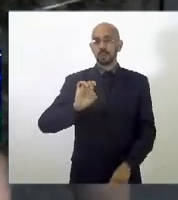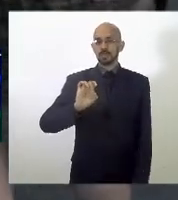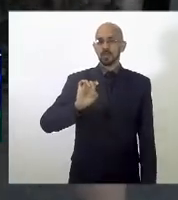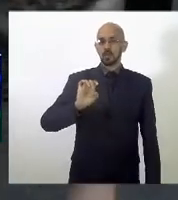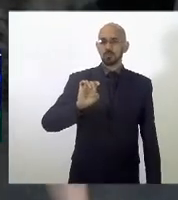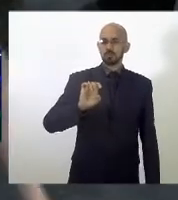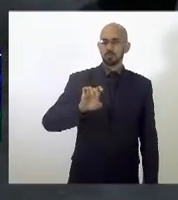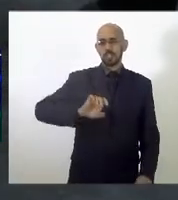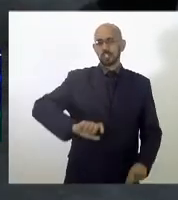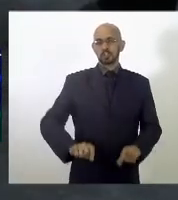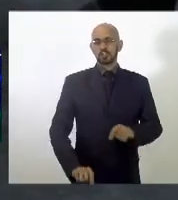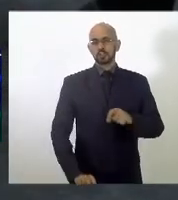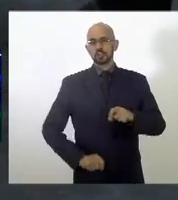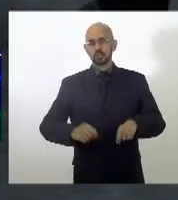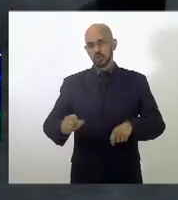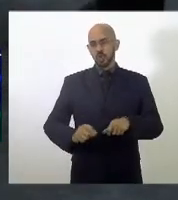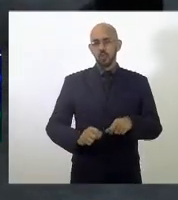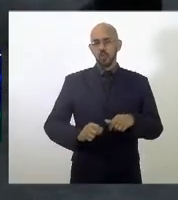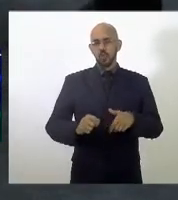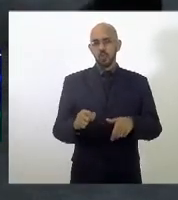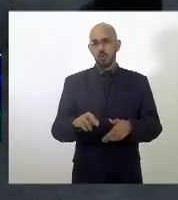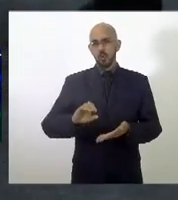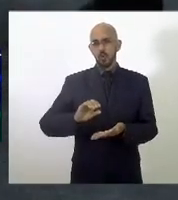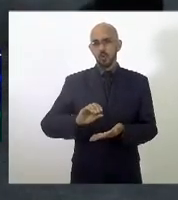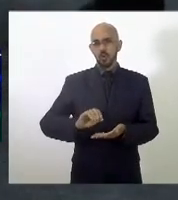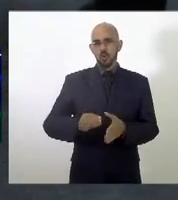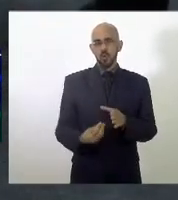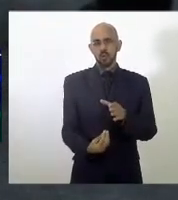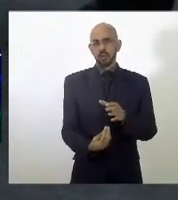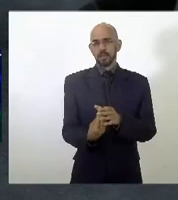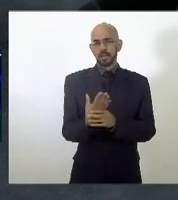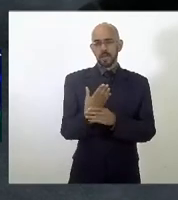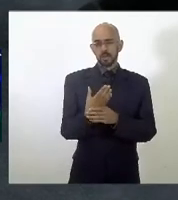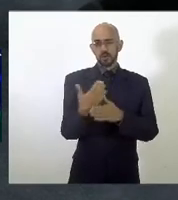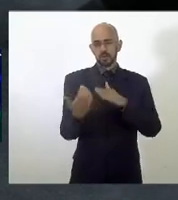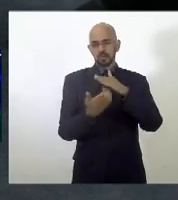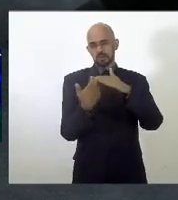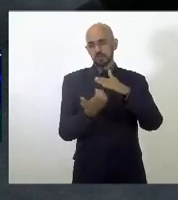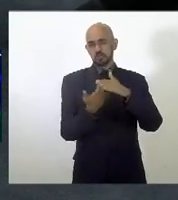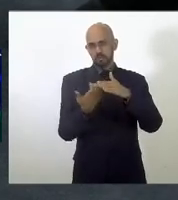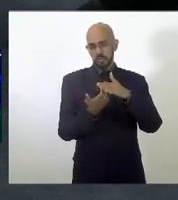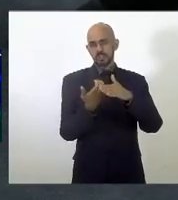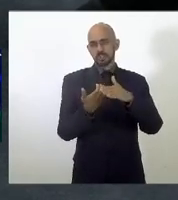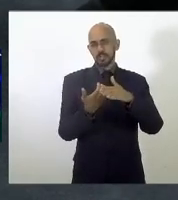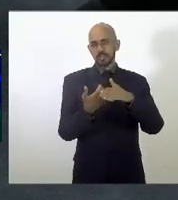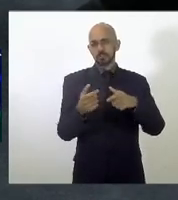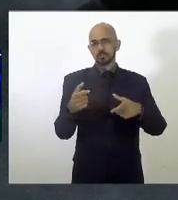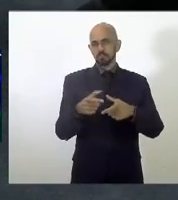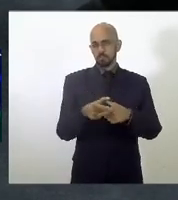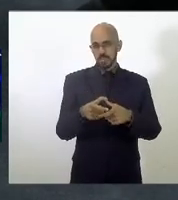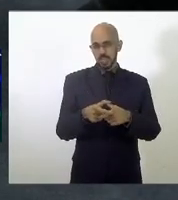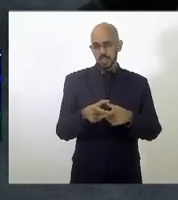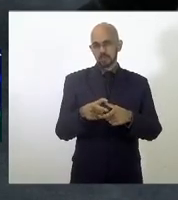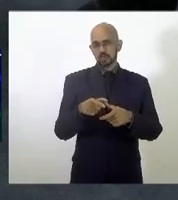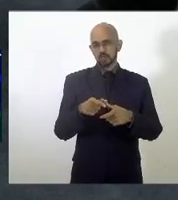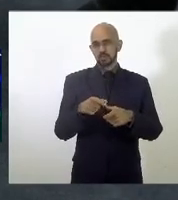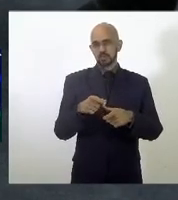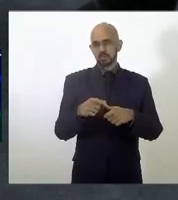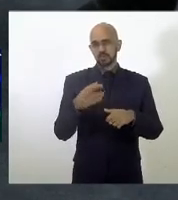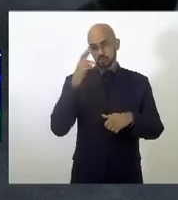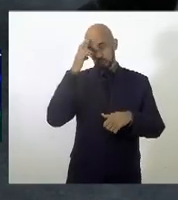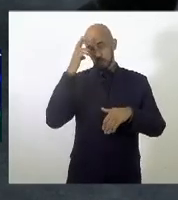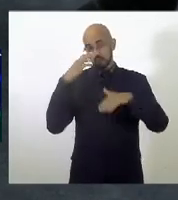o pequeno empreendedor, que você batiza com o nome de pequenos empresários, mas o